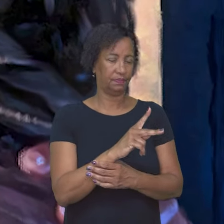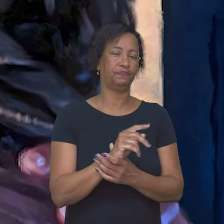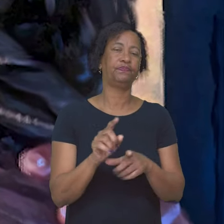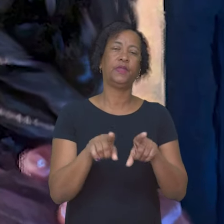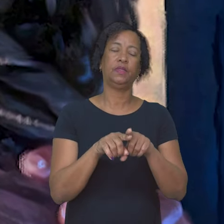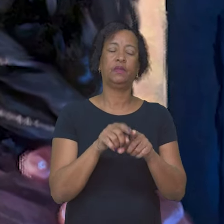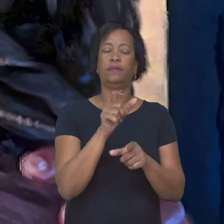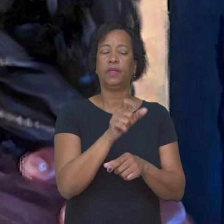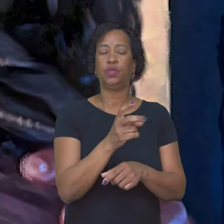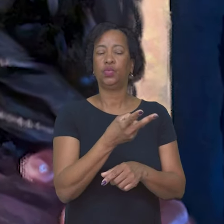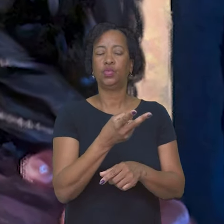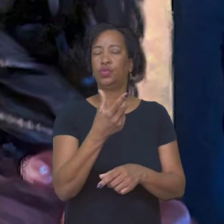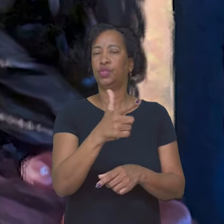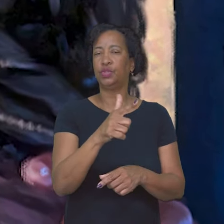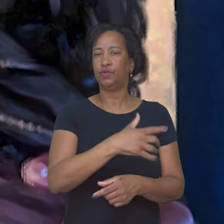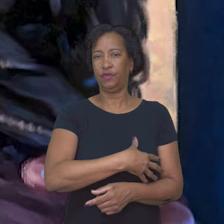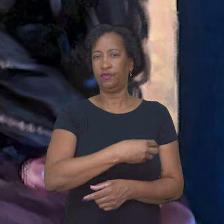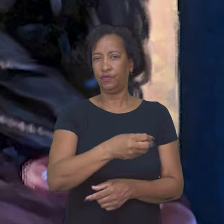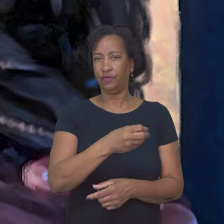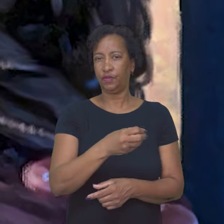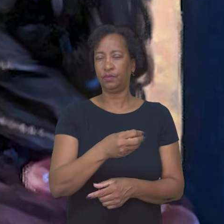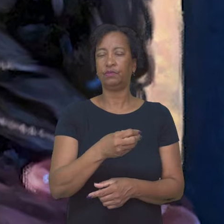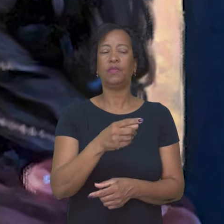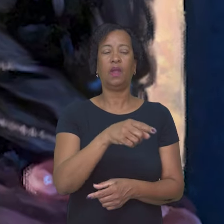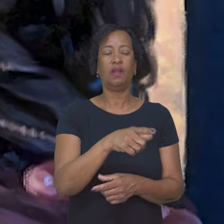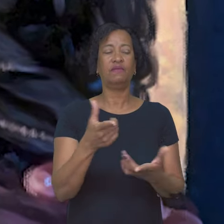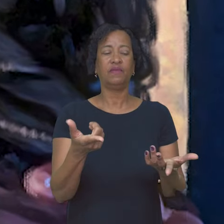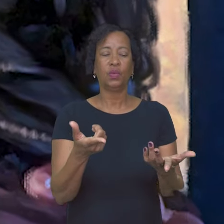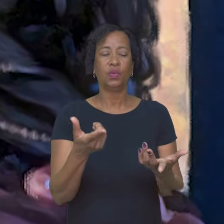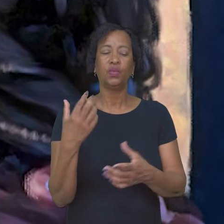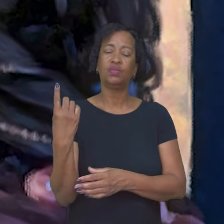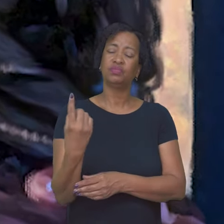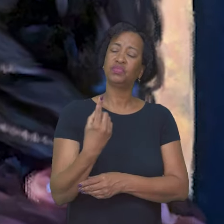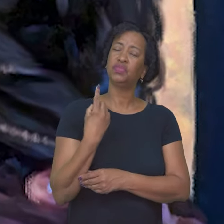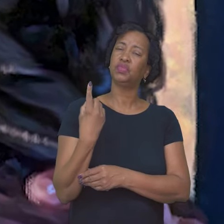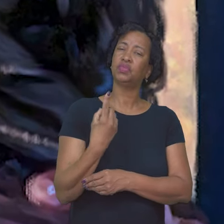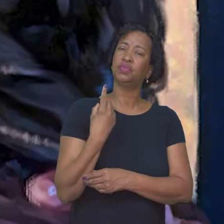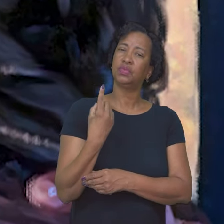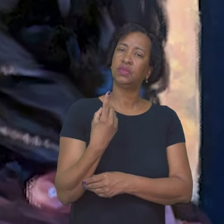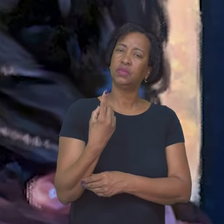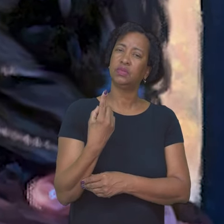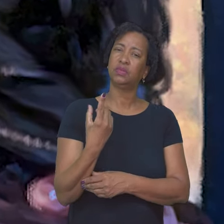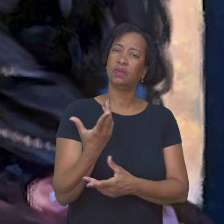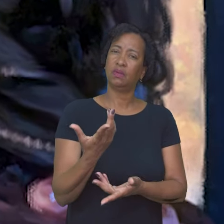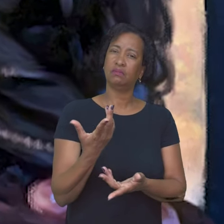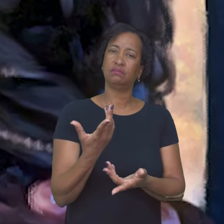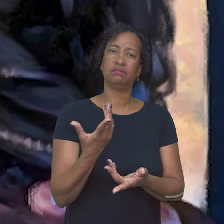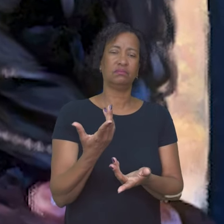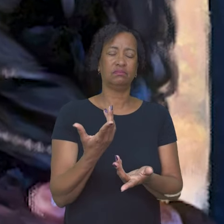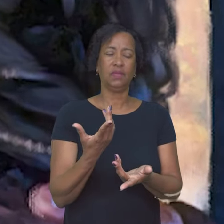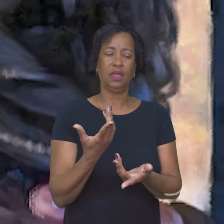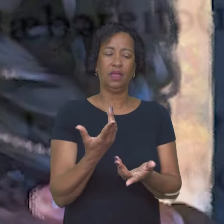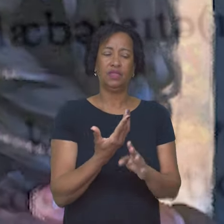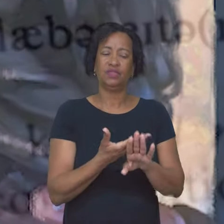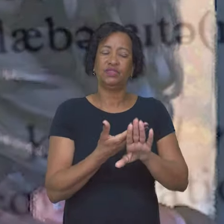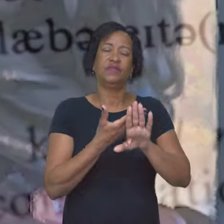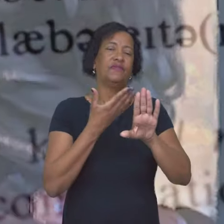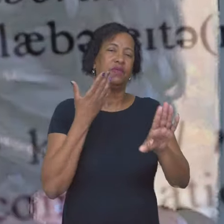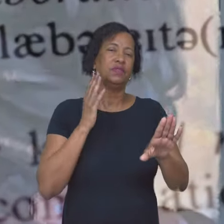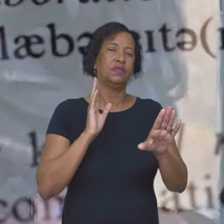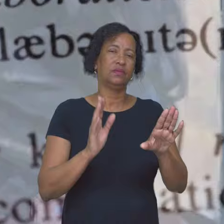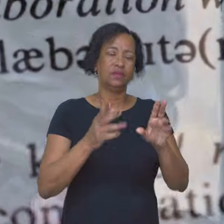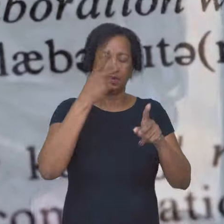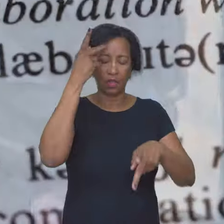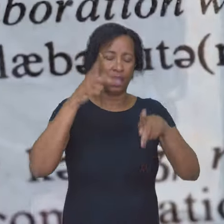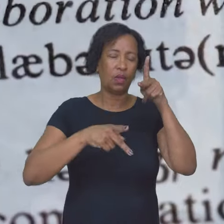não tiveram filhos Rute ficou desamparada ela tinha deixado de pertencer ao povo de Deus